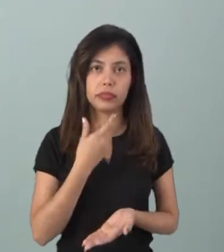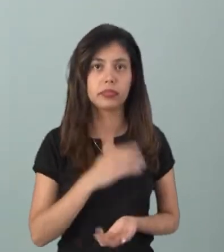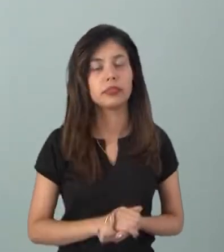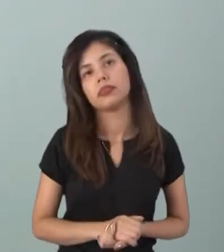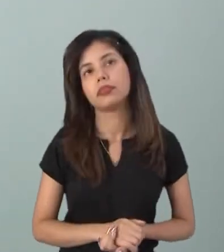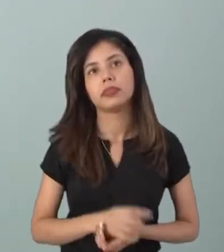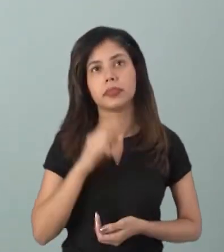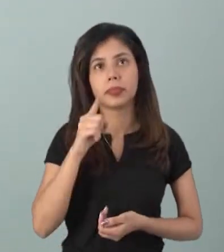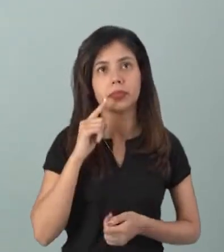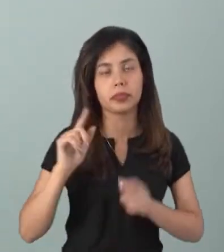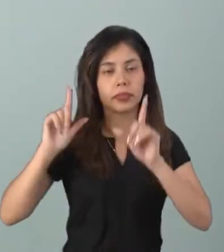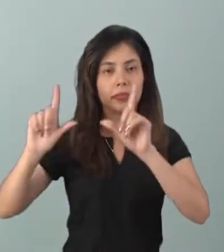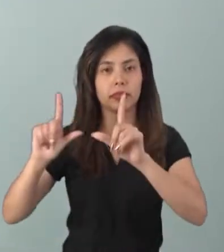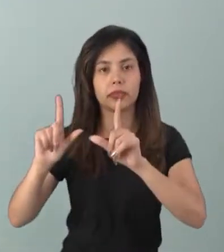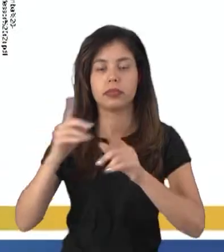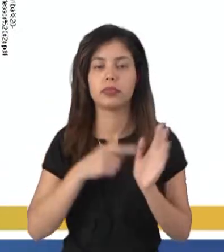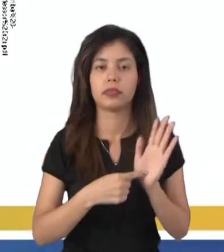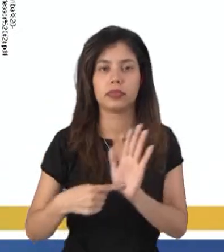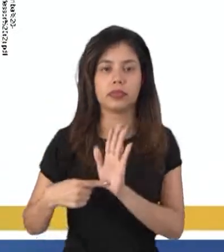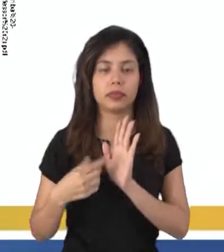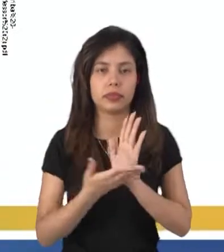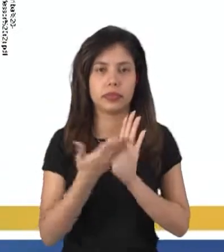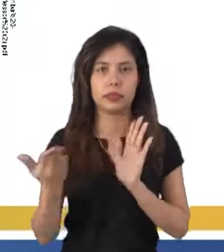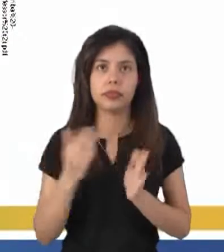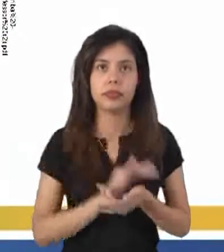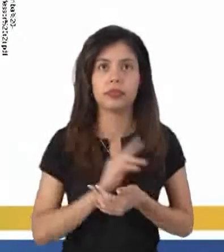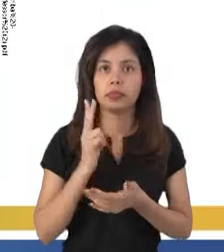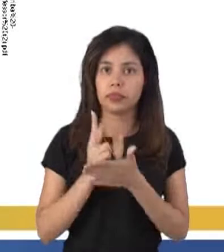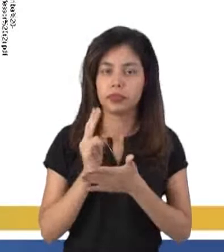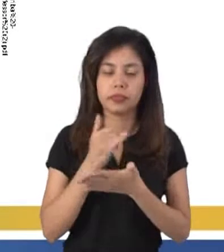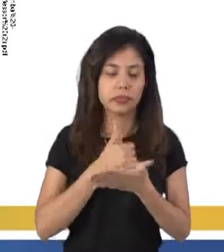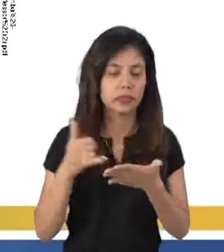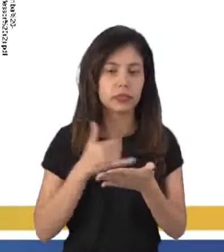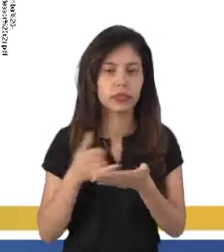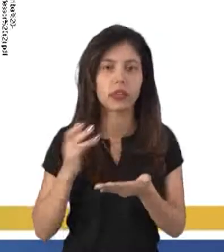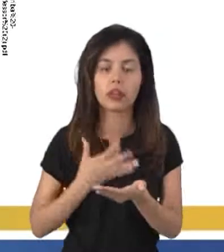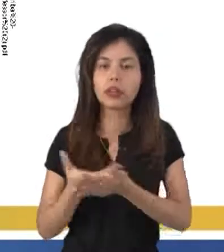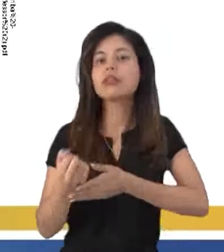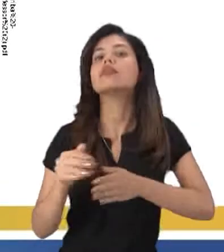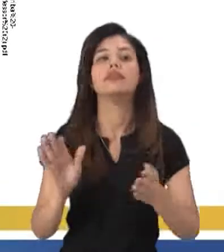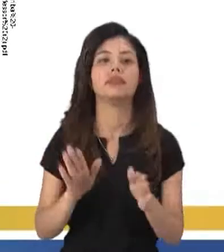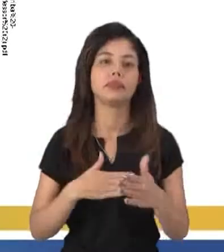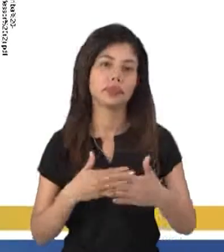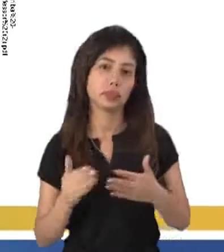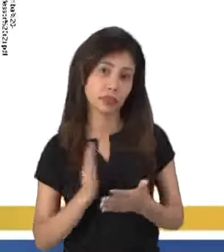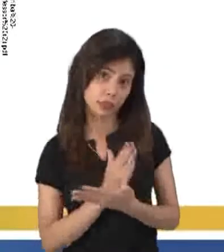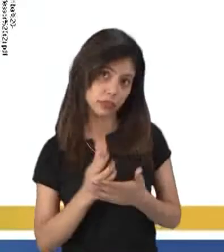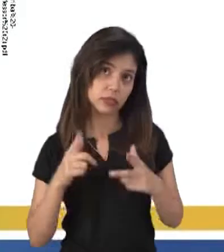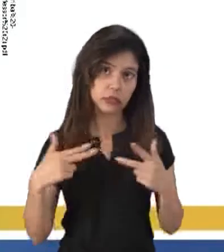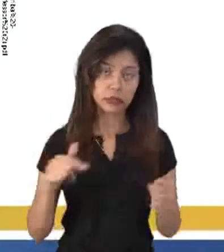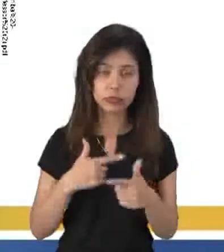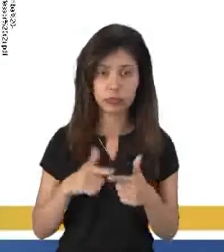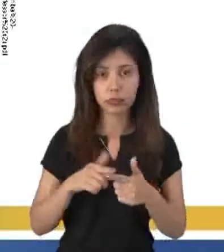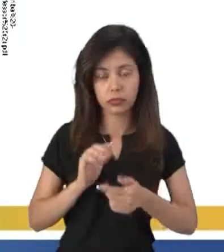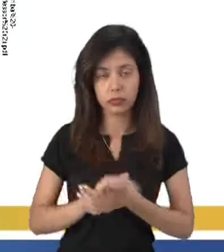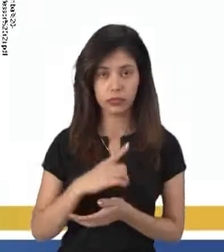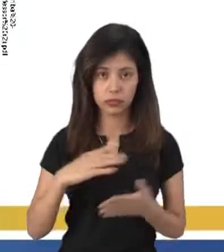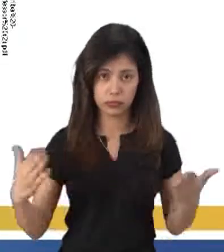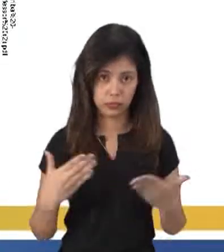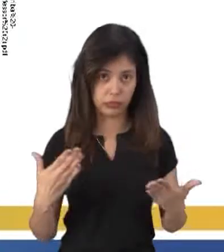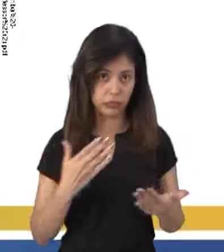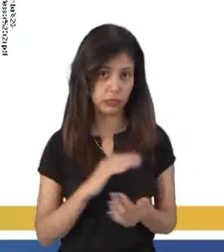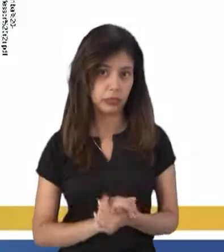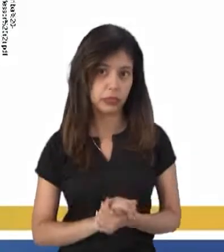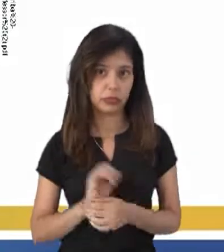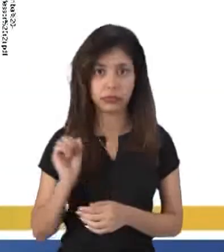aqui a gente tem um quadrinho aí que mostra que a dependência química e a busca por tratamento, apesar de ser um problema muito atual e muito